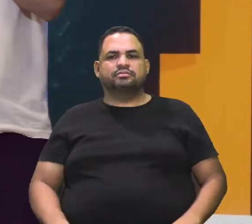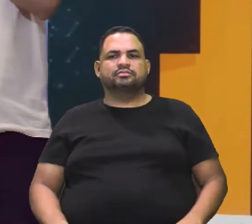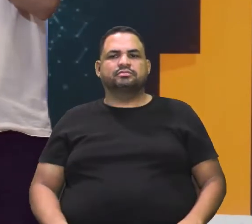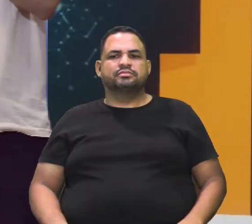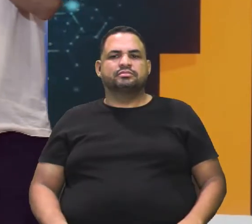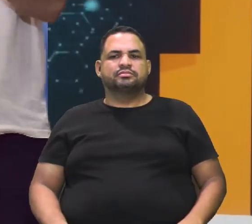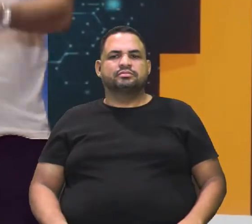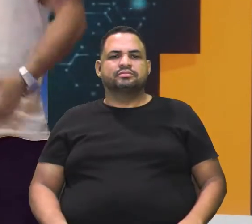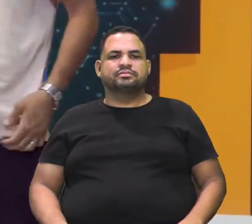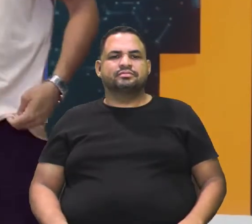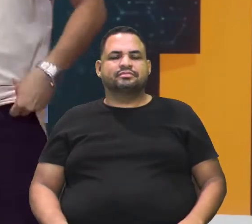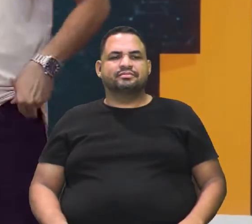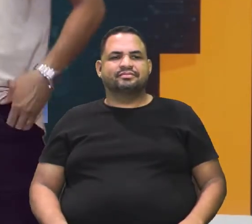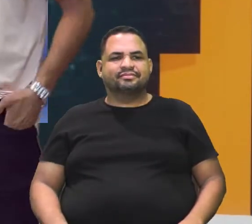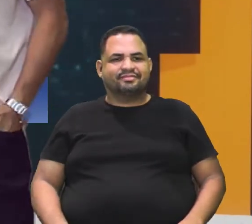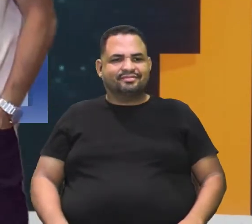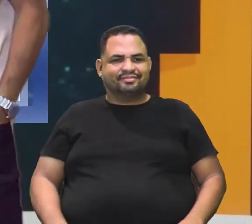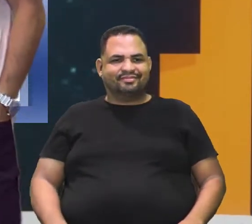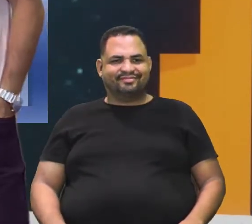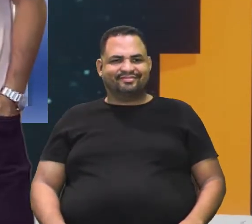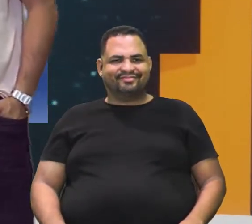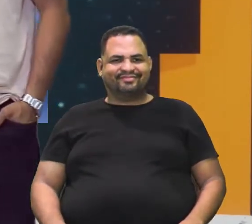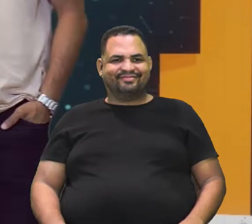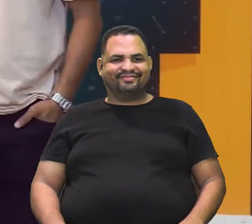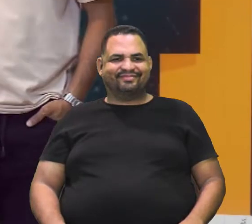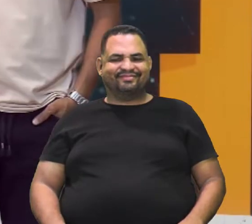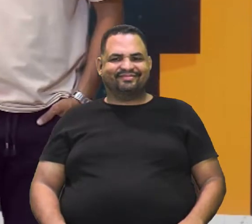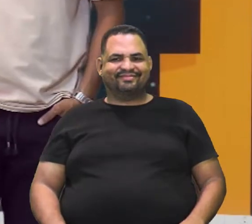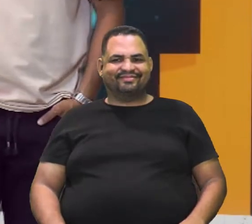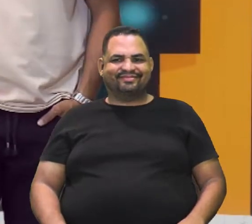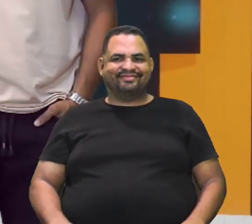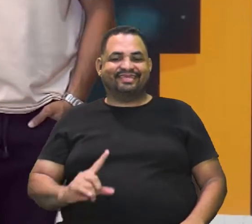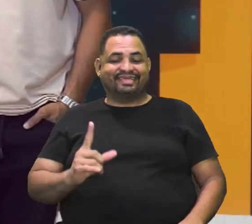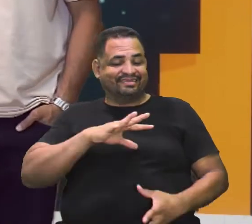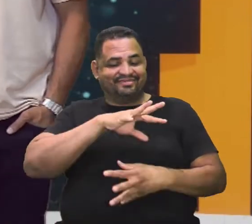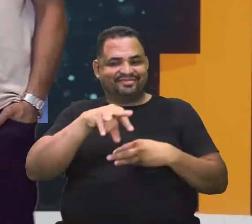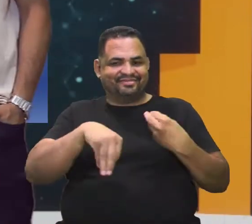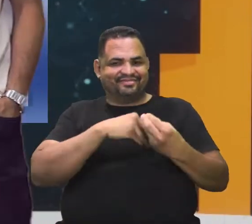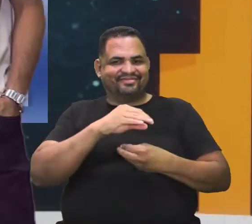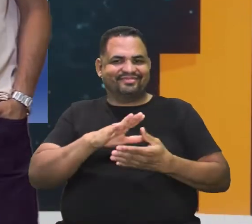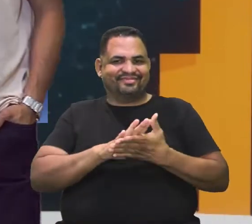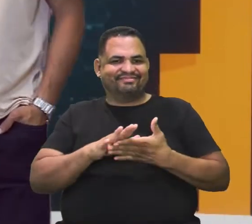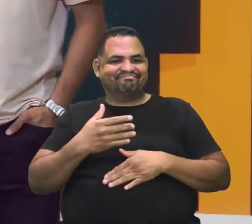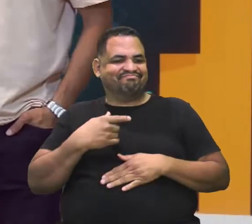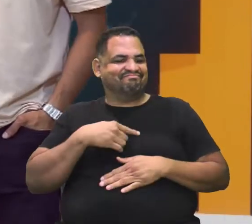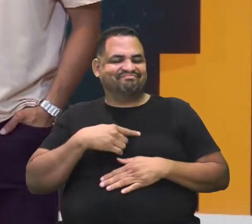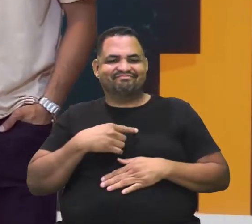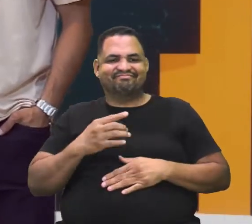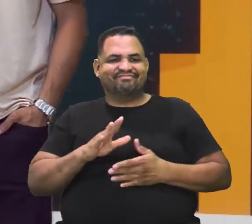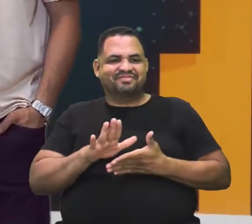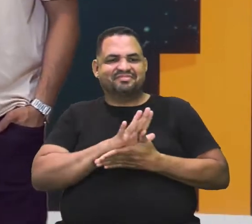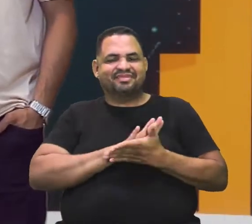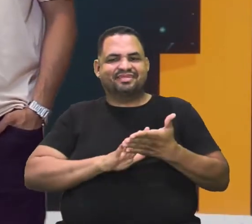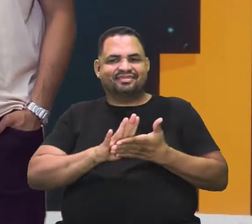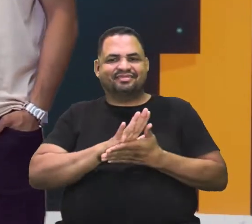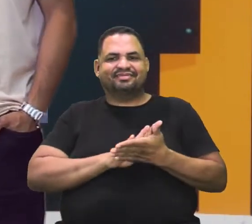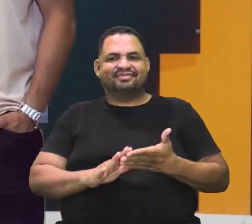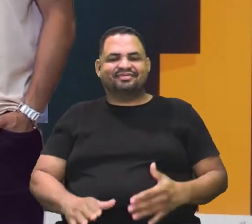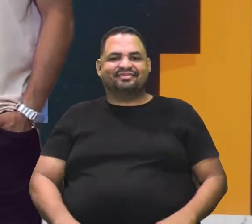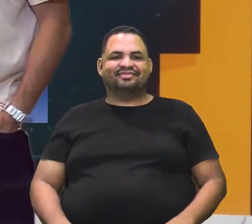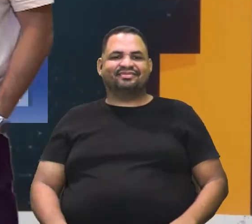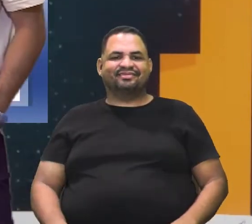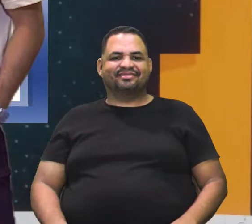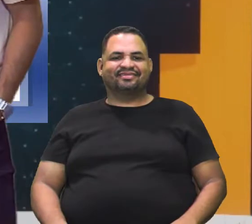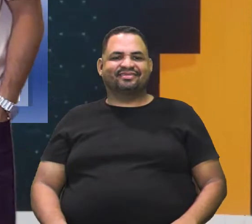Né? O tem que um- vive em isolamento social. Isso. Aquele que não se mistura com ninguém. Não se mistura com ninguém. Opa.